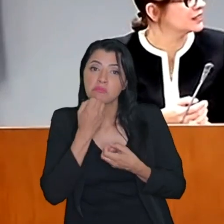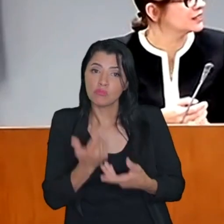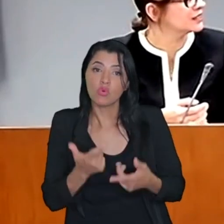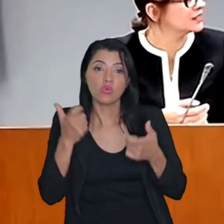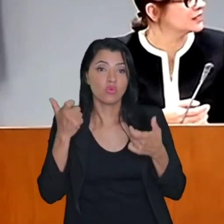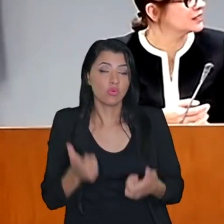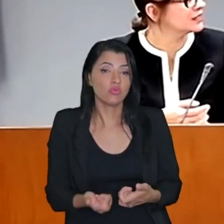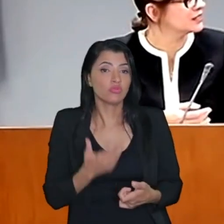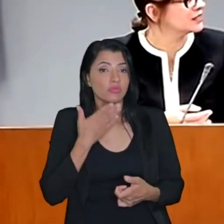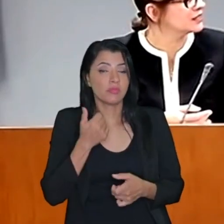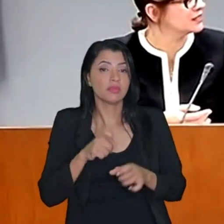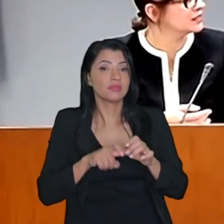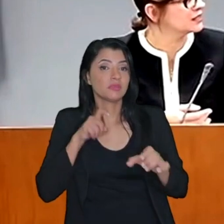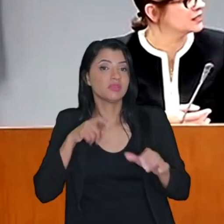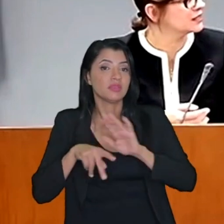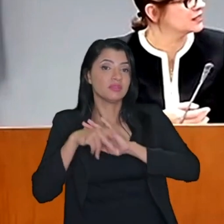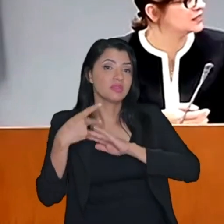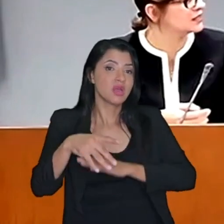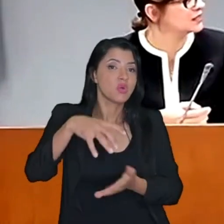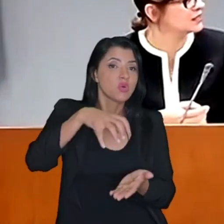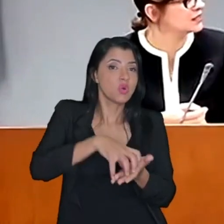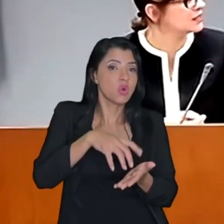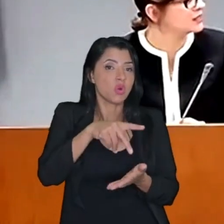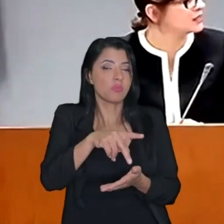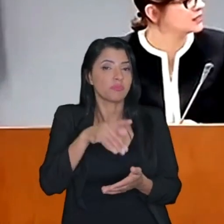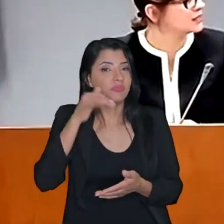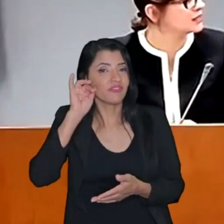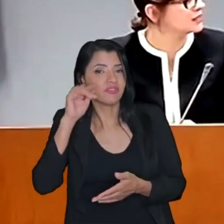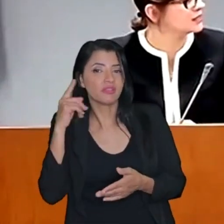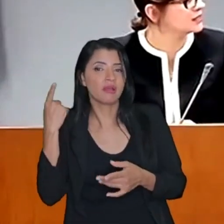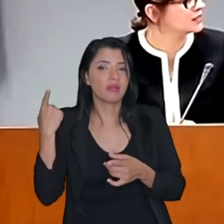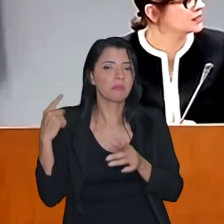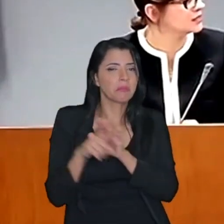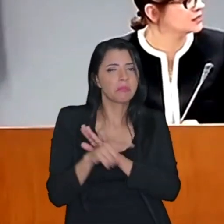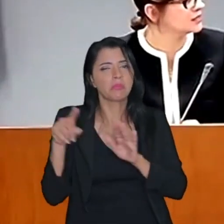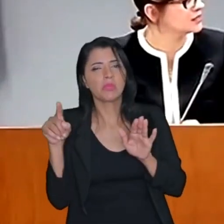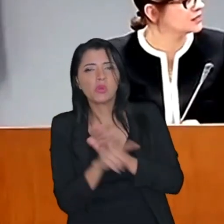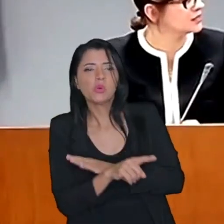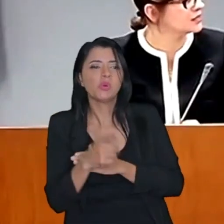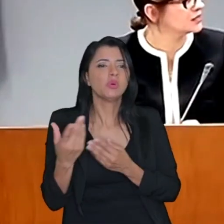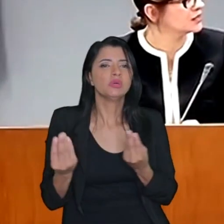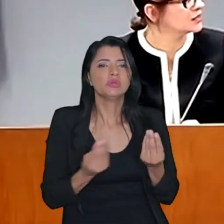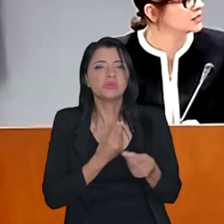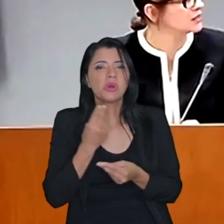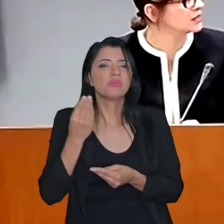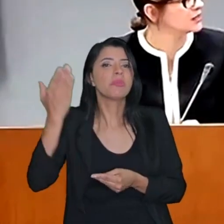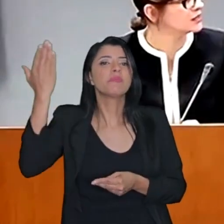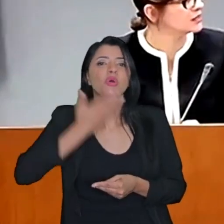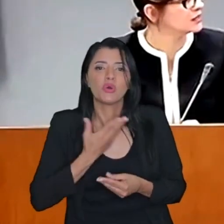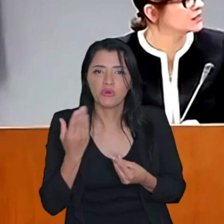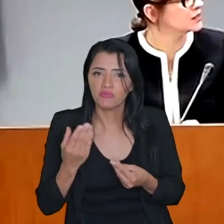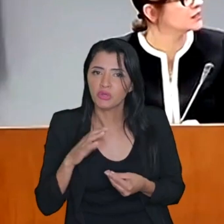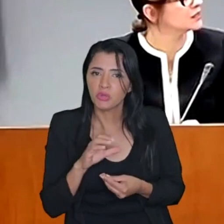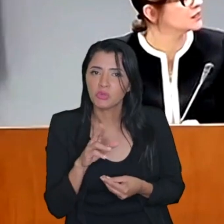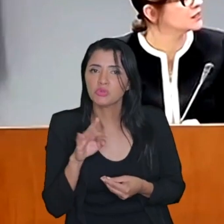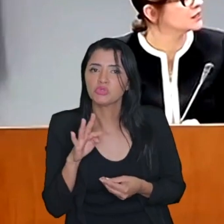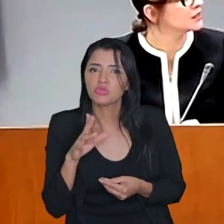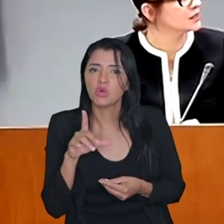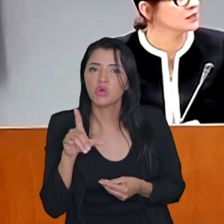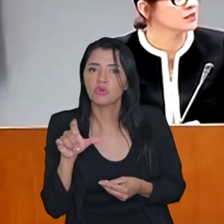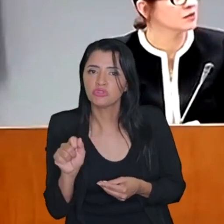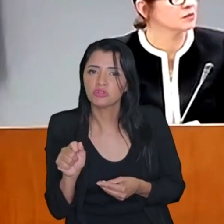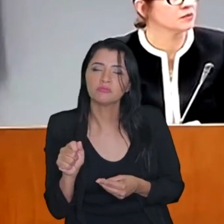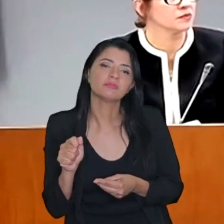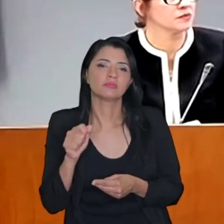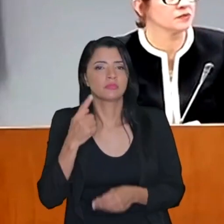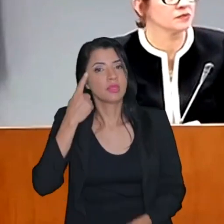fosse onde desse mais independência ao órgão, até para evitar questionamentos com relação à cadeia de custódia da prova, né?